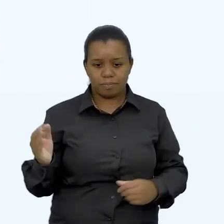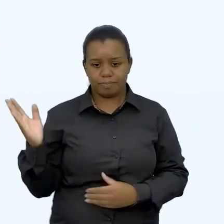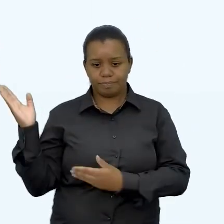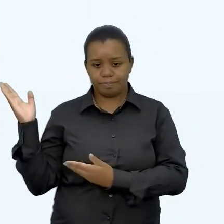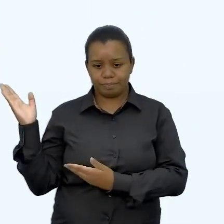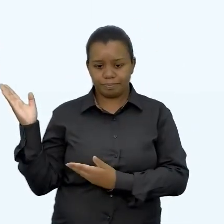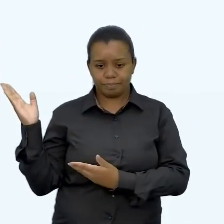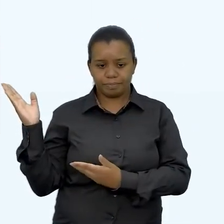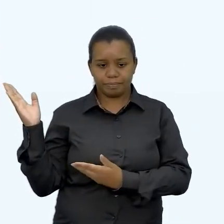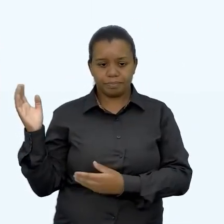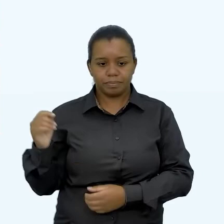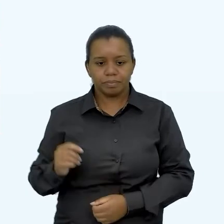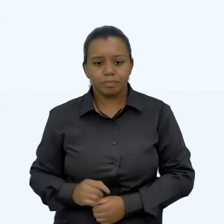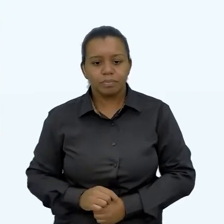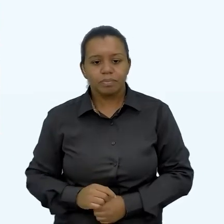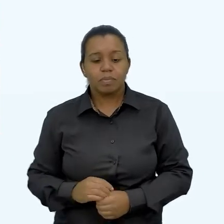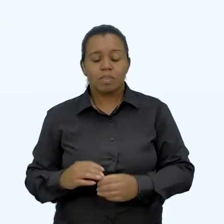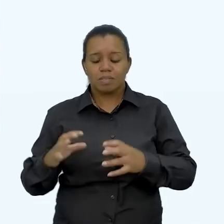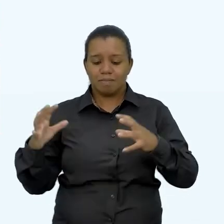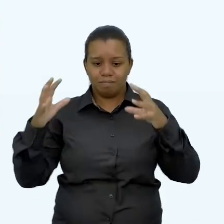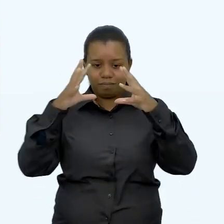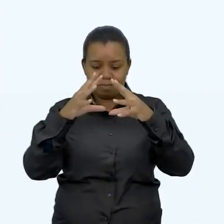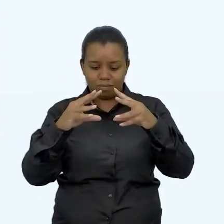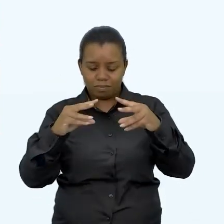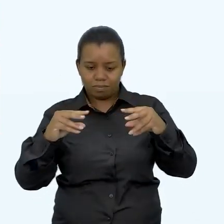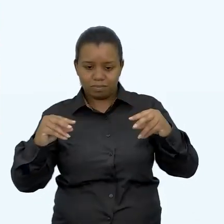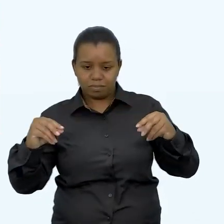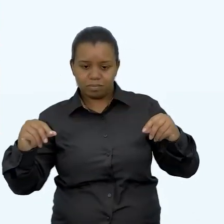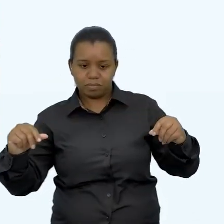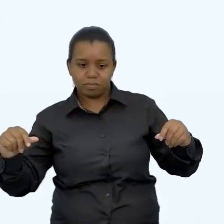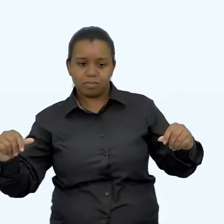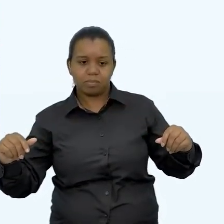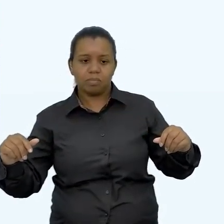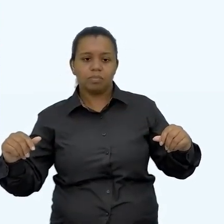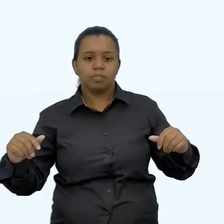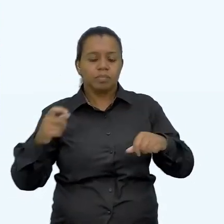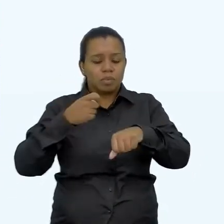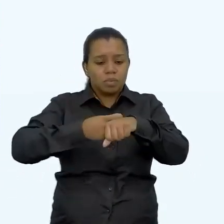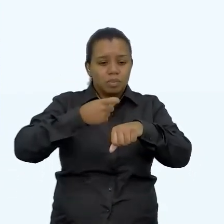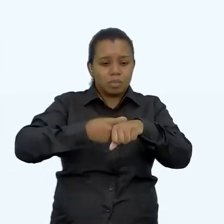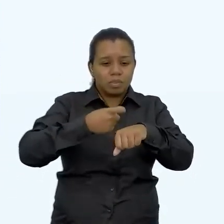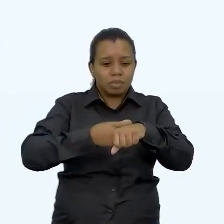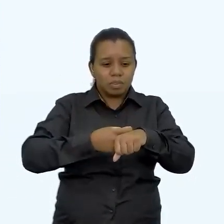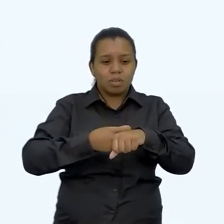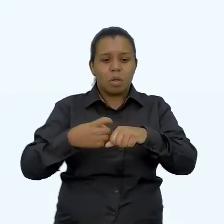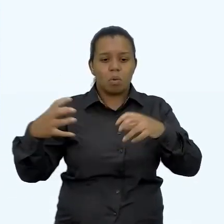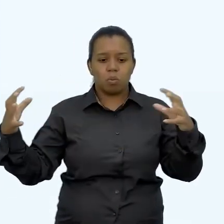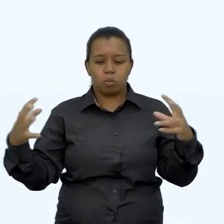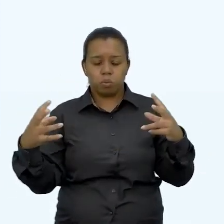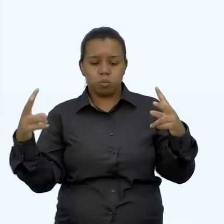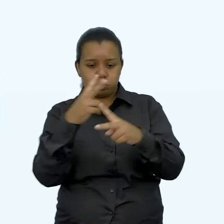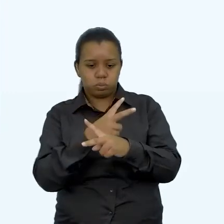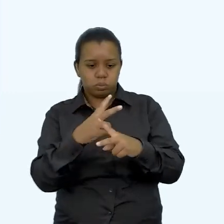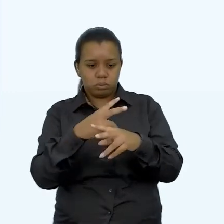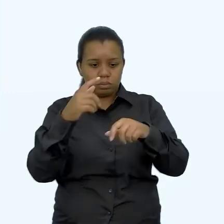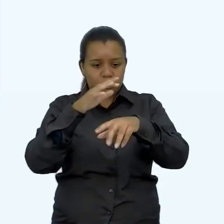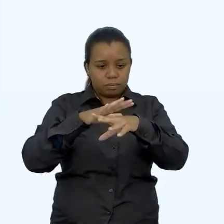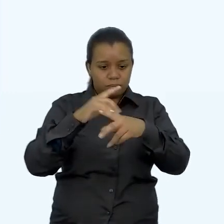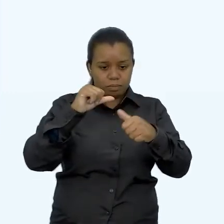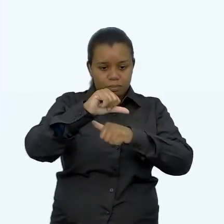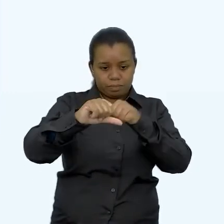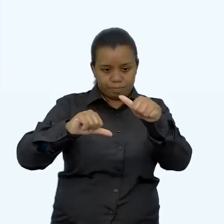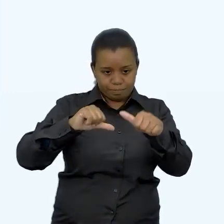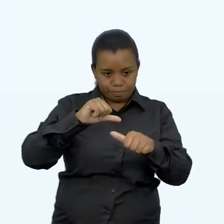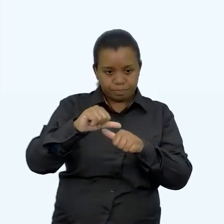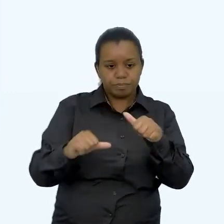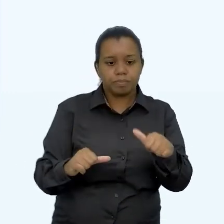forças de compressão deformam as rochas, levando à formação de relevos montanhosos. Ao mesmo